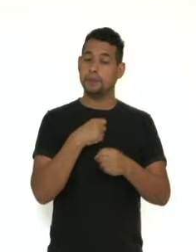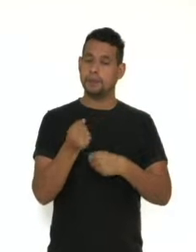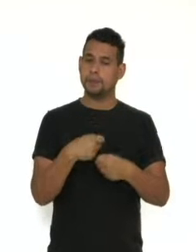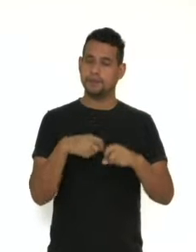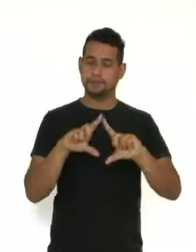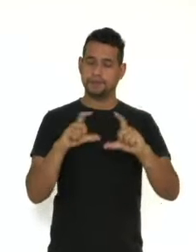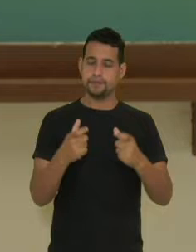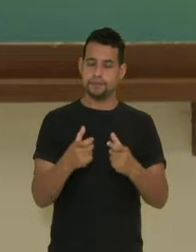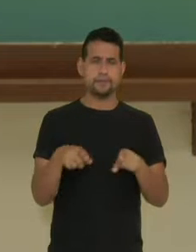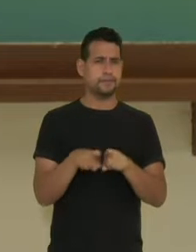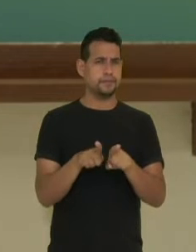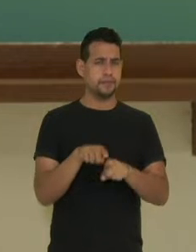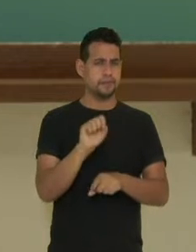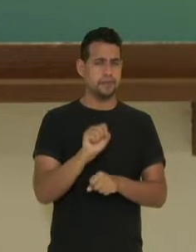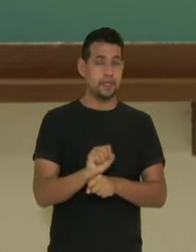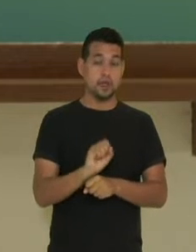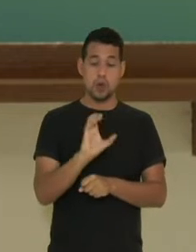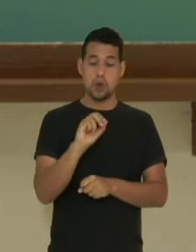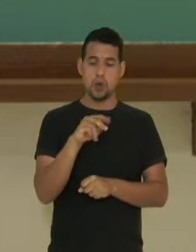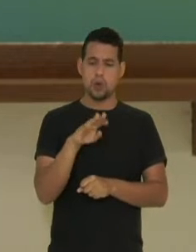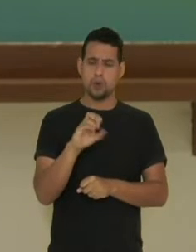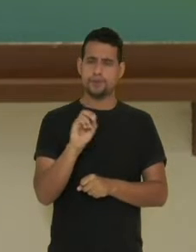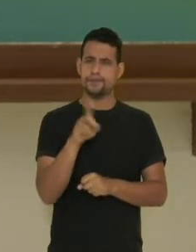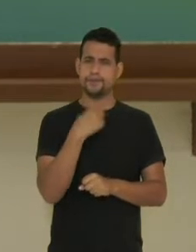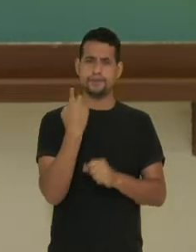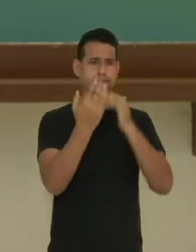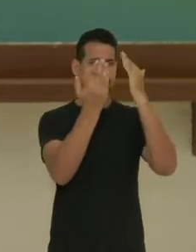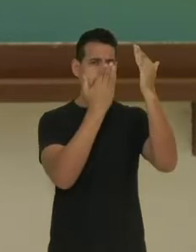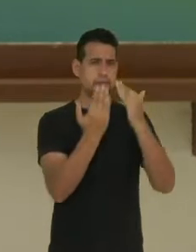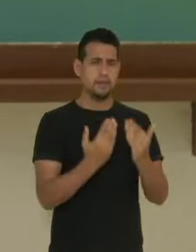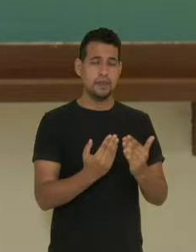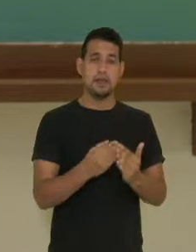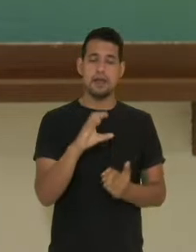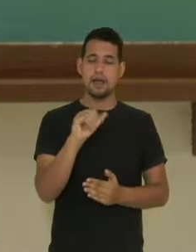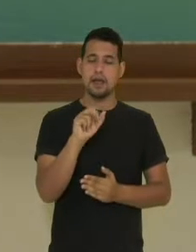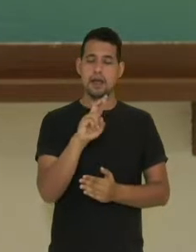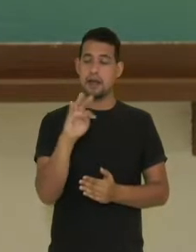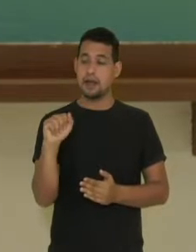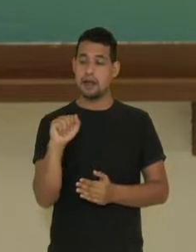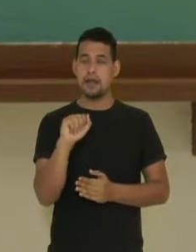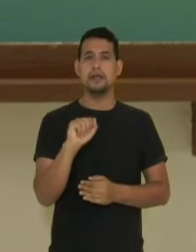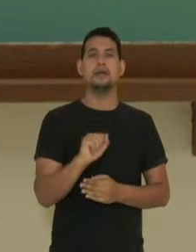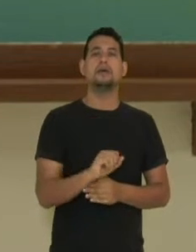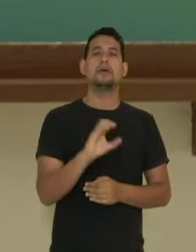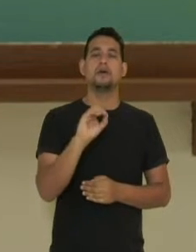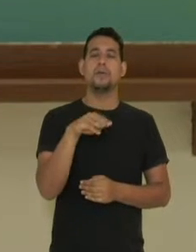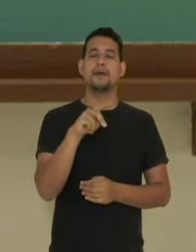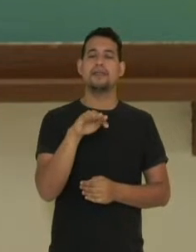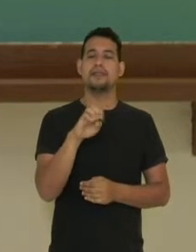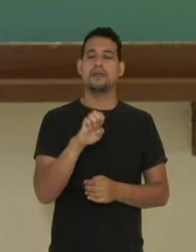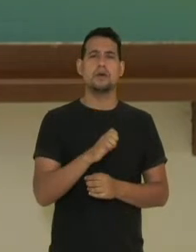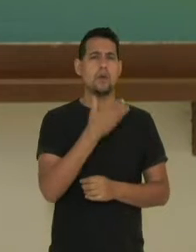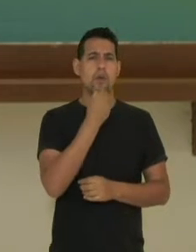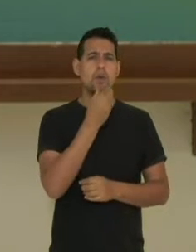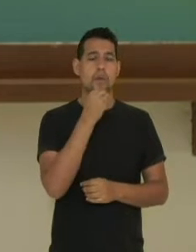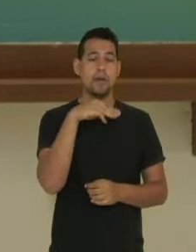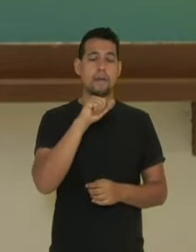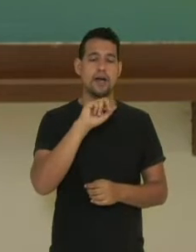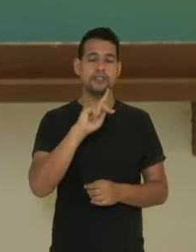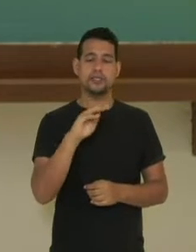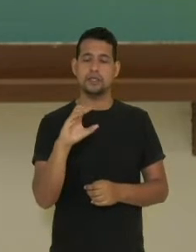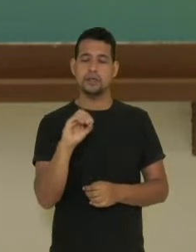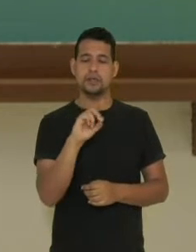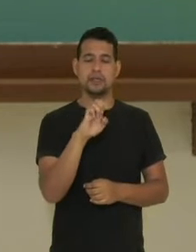reduzido. O conto que analisaremos chama-se A Cartomante, de Machado de Assis. E é um conto da